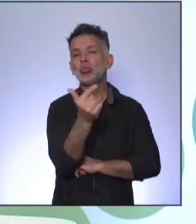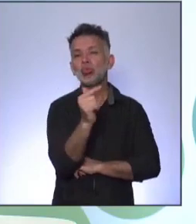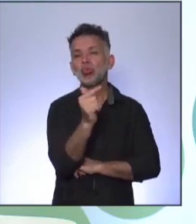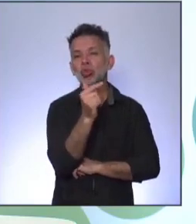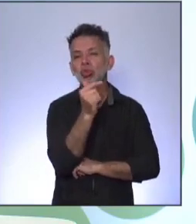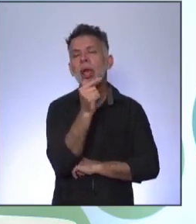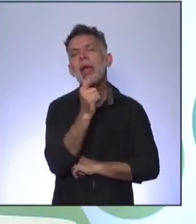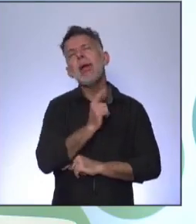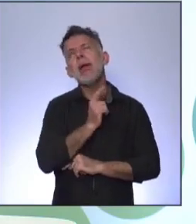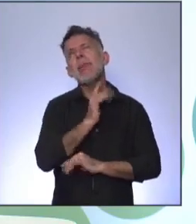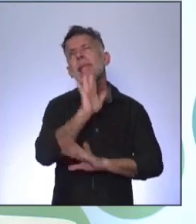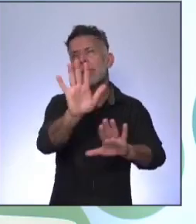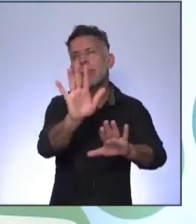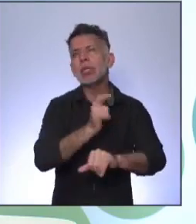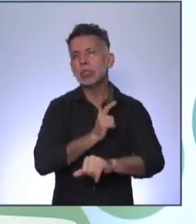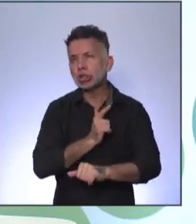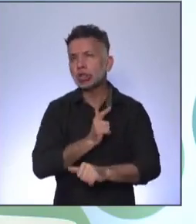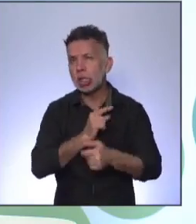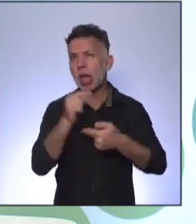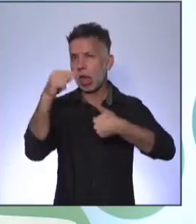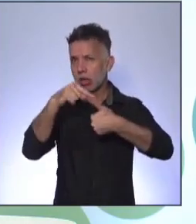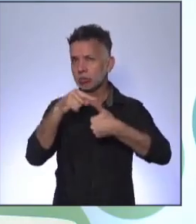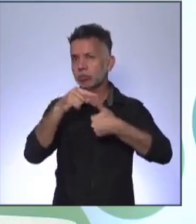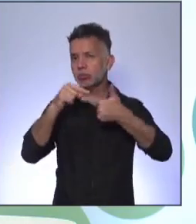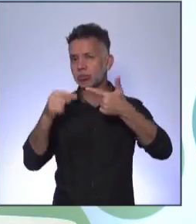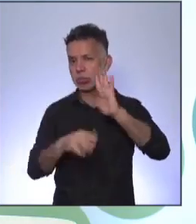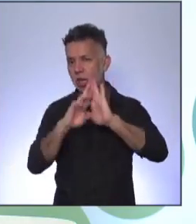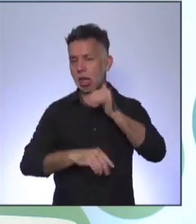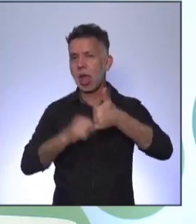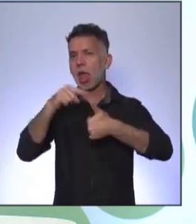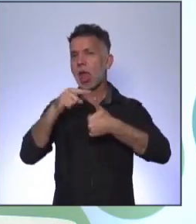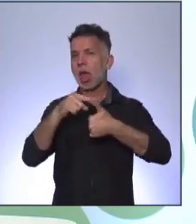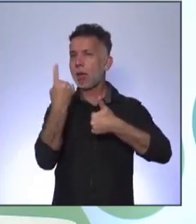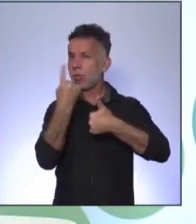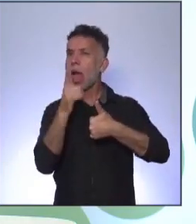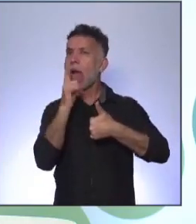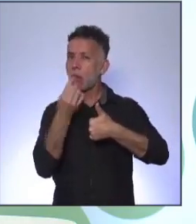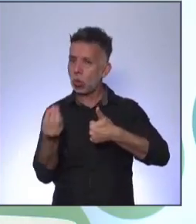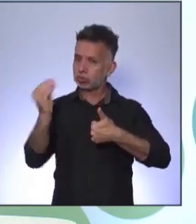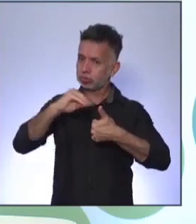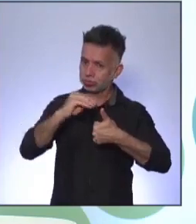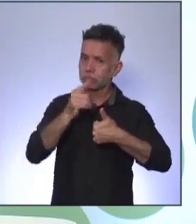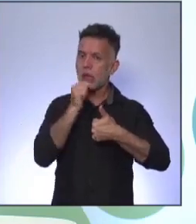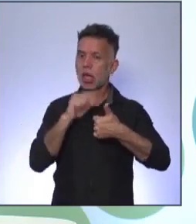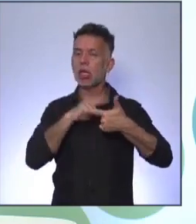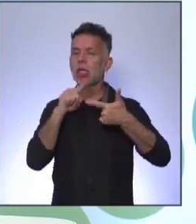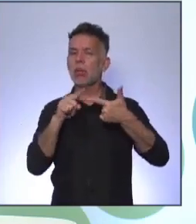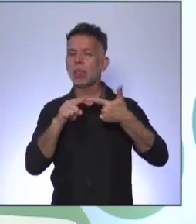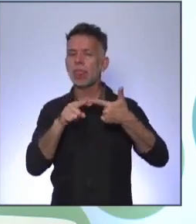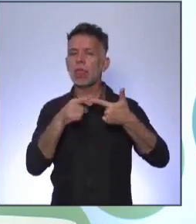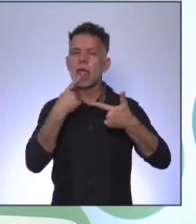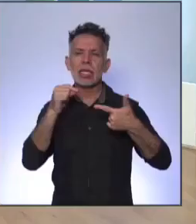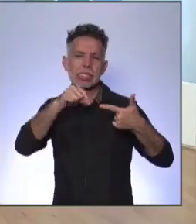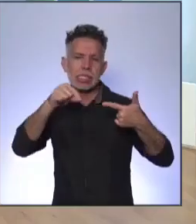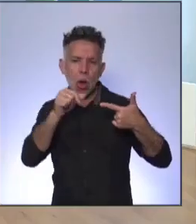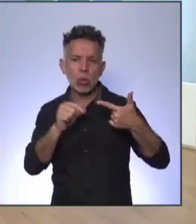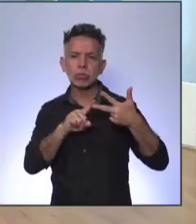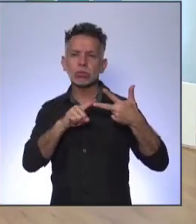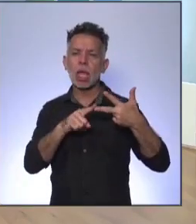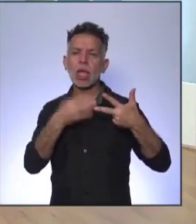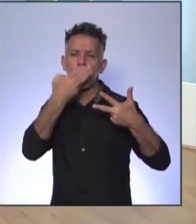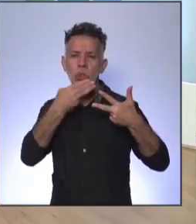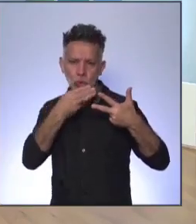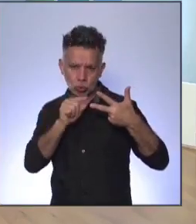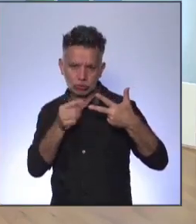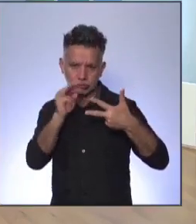tinha os ingredientes, que era água, né, no texto lá da Bia, era água, o sal e o açúcar.